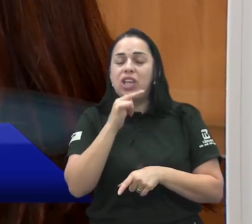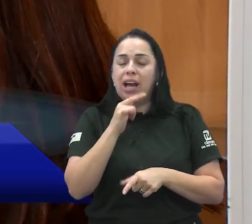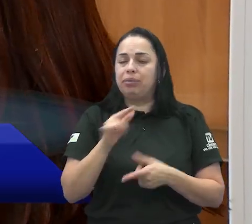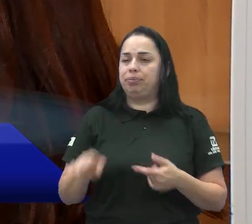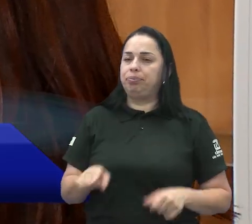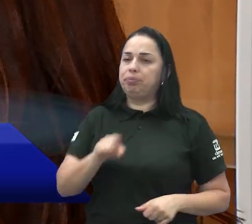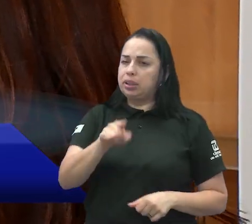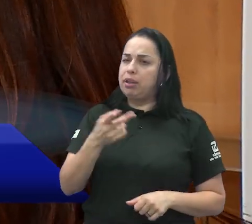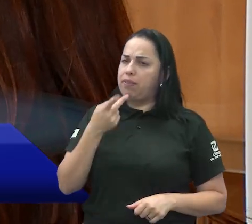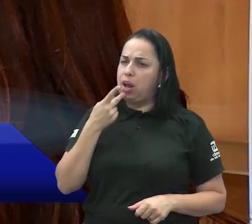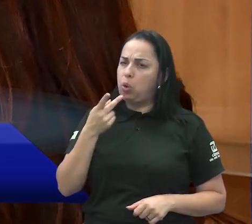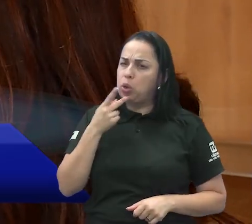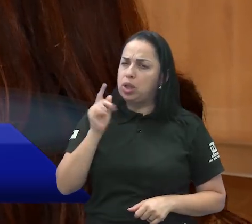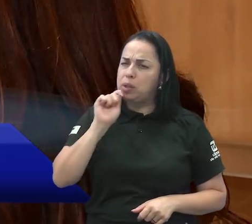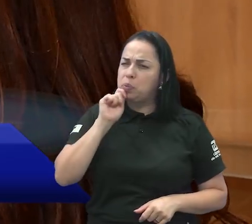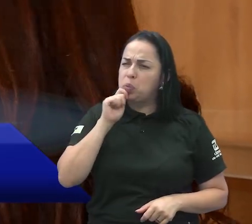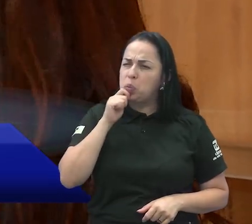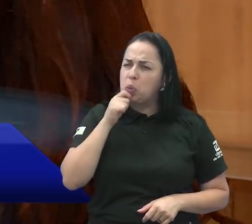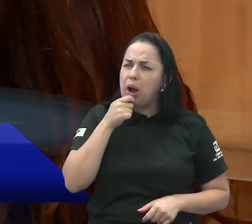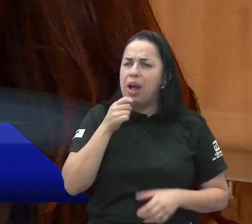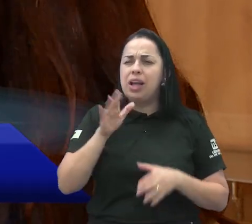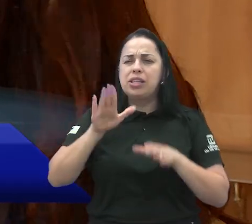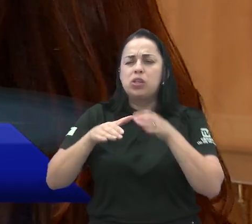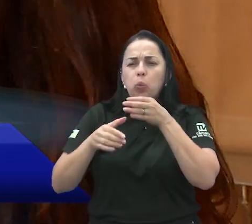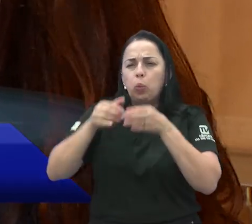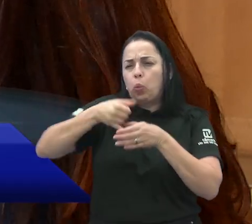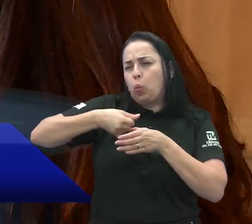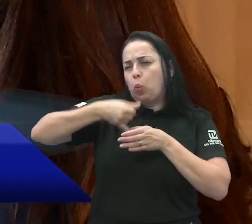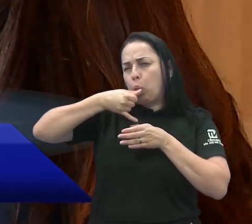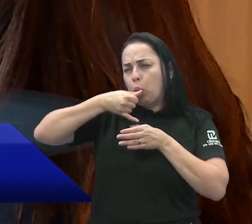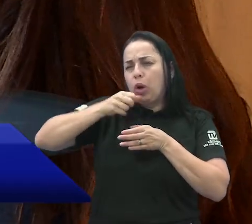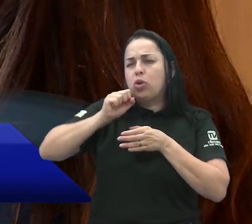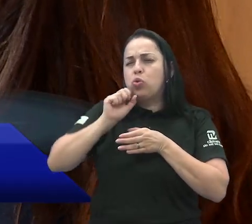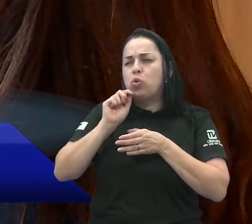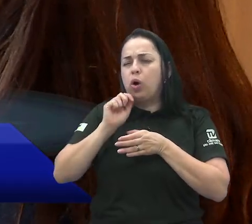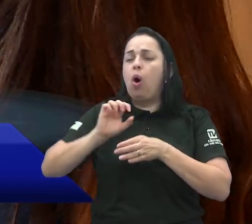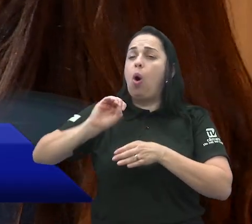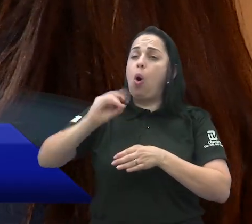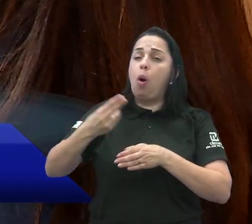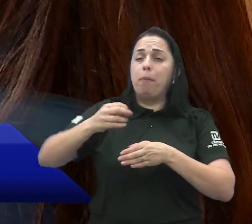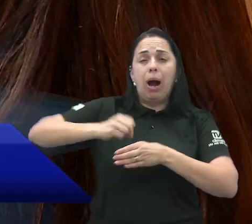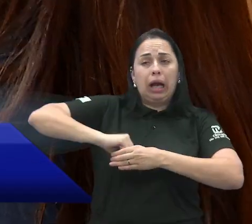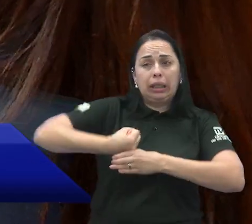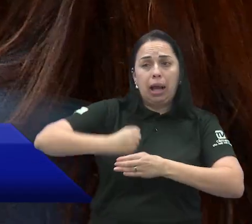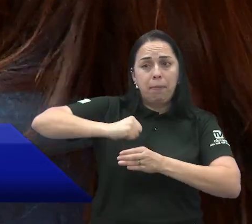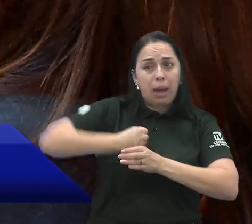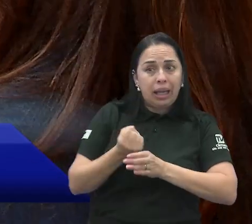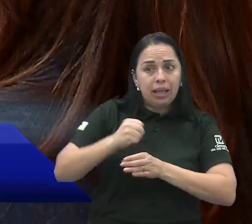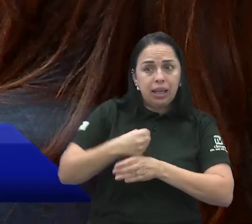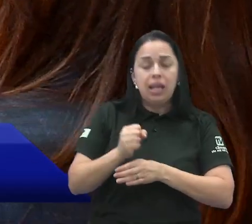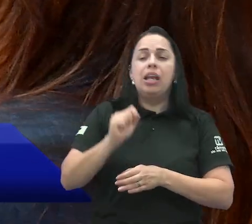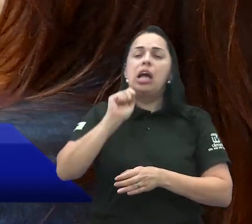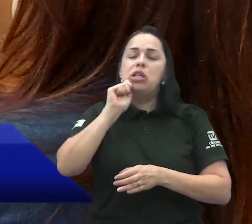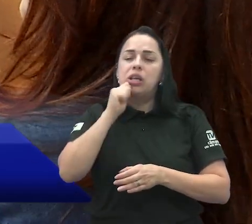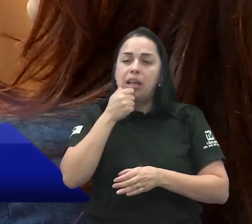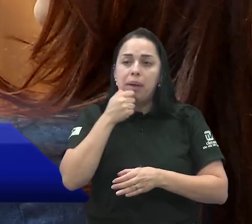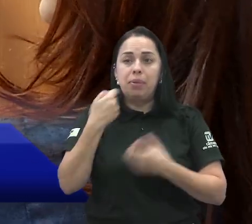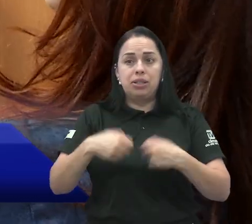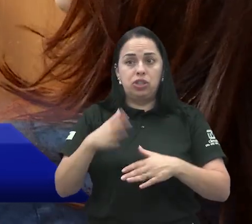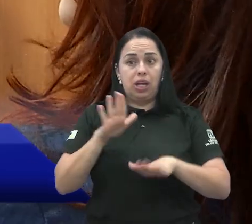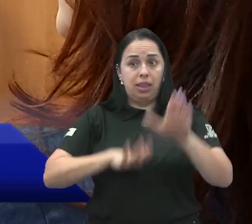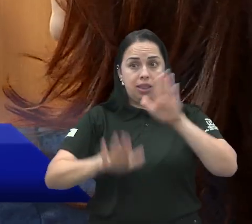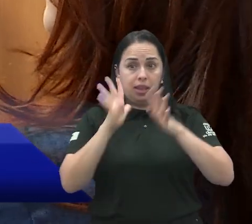do limão, né? É um período que as pessoas estão ali, né, tomando um suco de limão ou um drink, uma caipirinha. Exatamente. Tem que ter bastante cuidado.